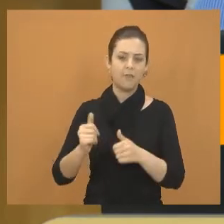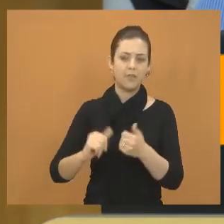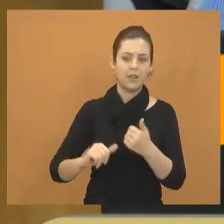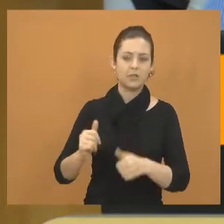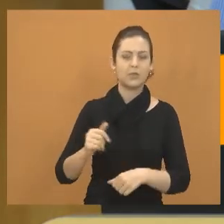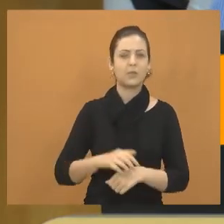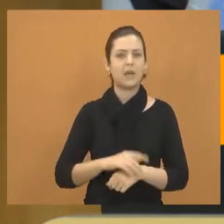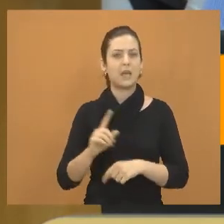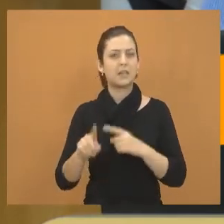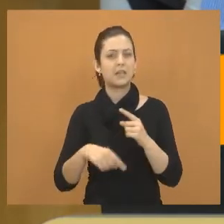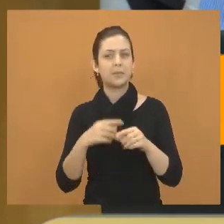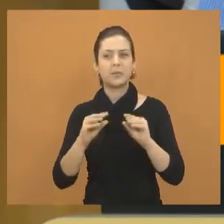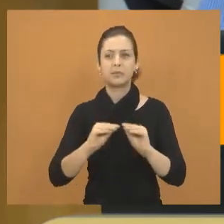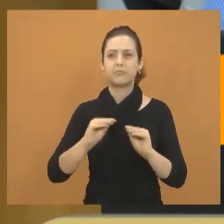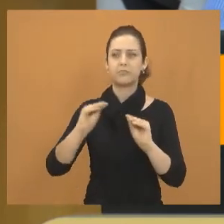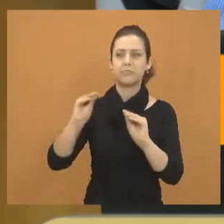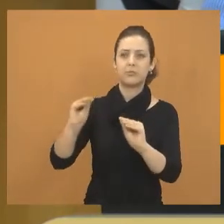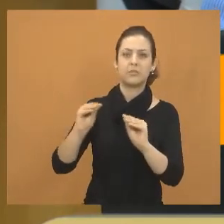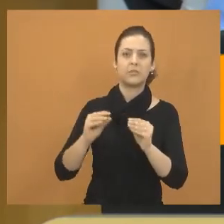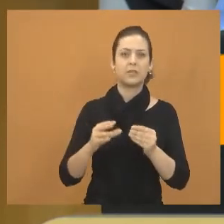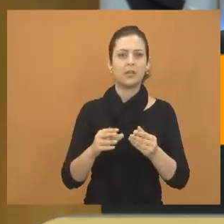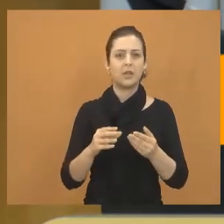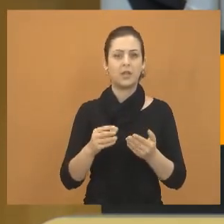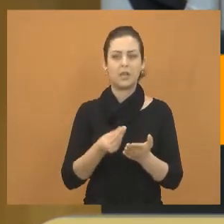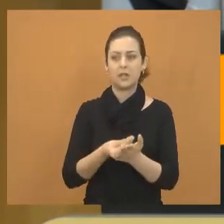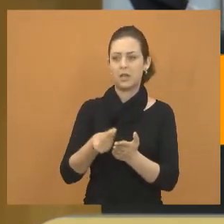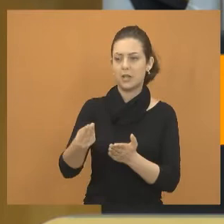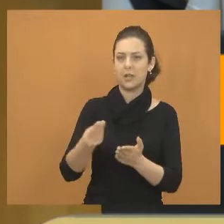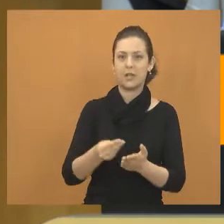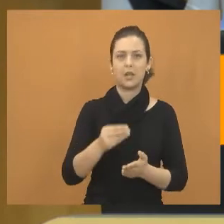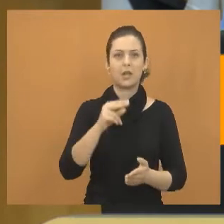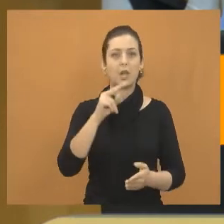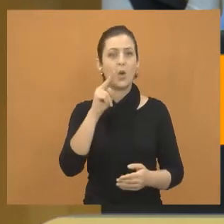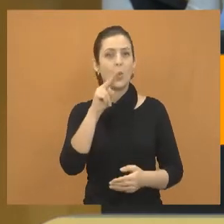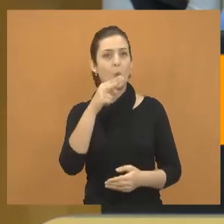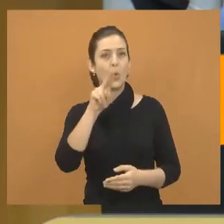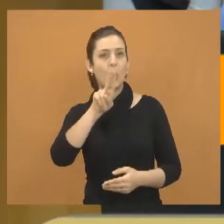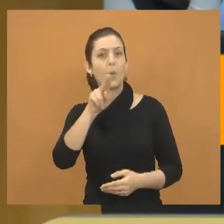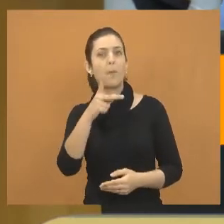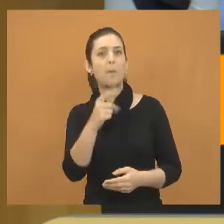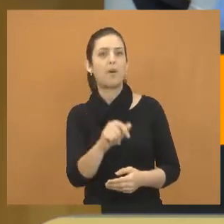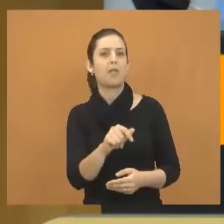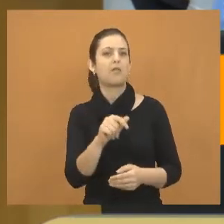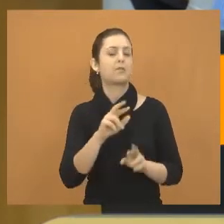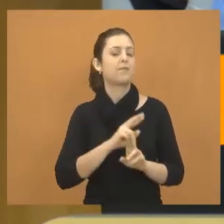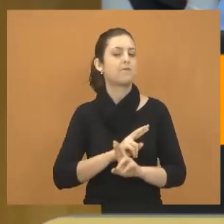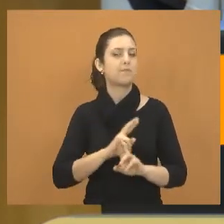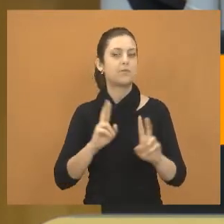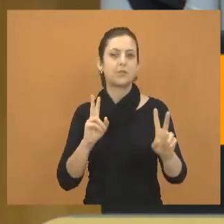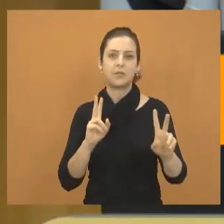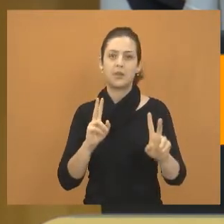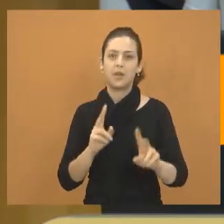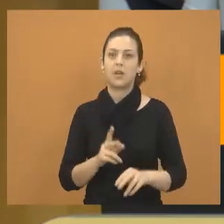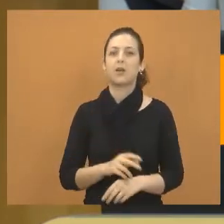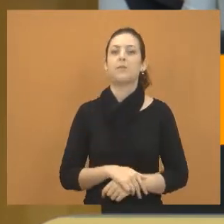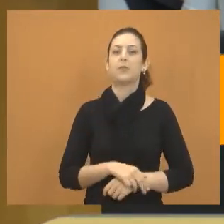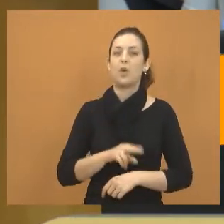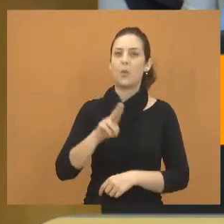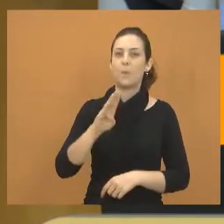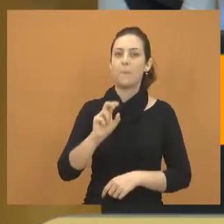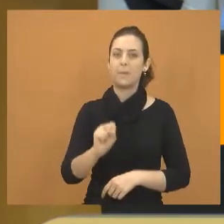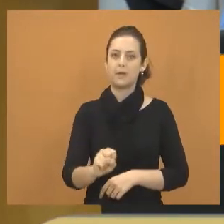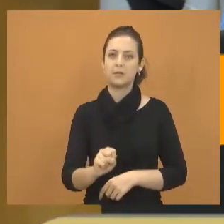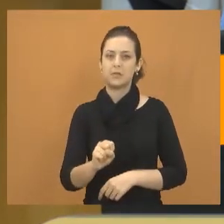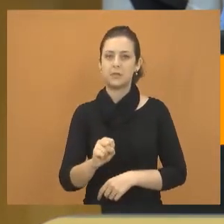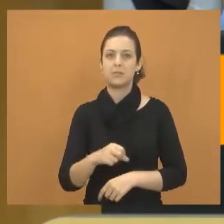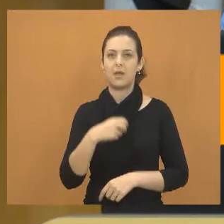avaliações e depois são encaminhadas. As pessoas confundem com unidade de pronto atendimento. E eu sempre disse que unidade básica de saúde